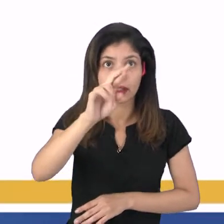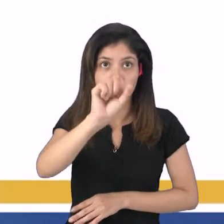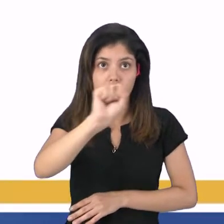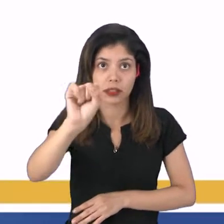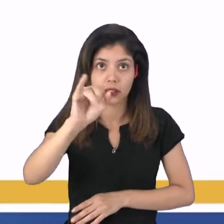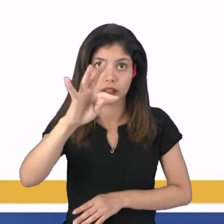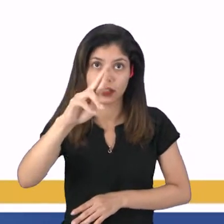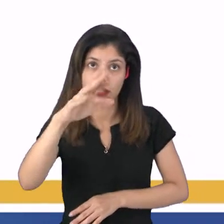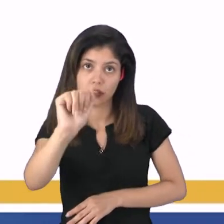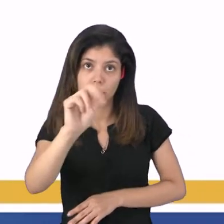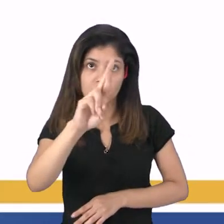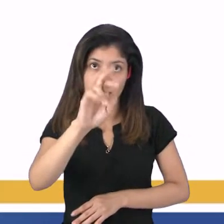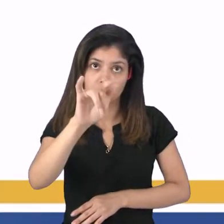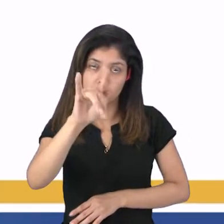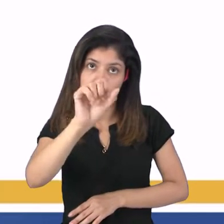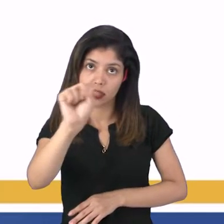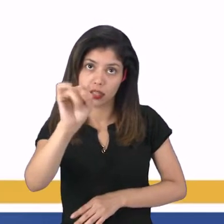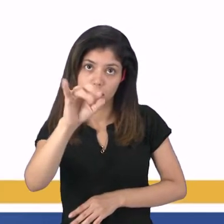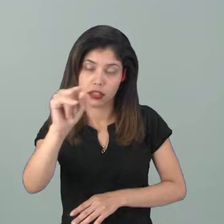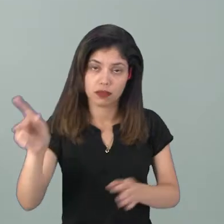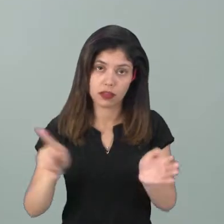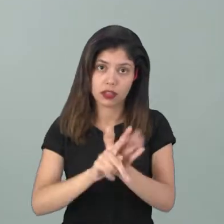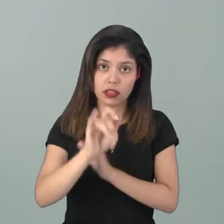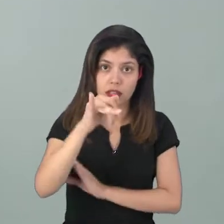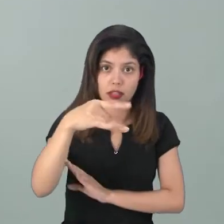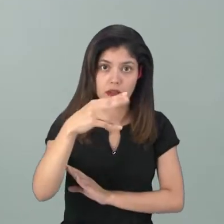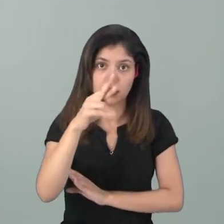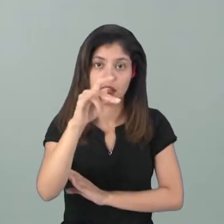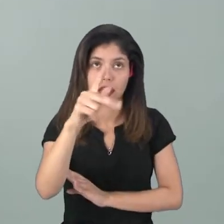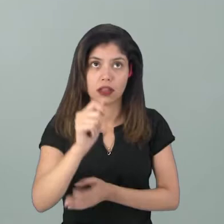parasintética, regressiva e imprópria.